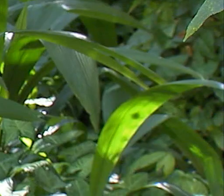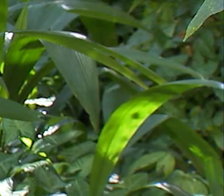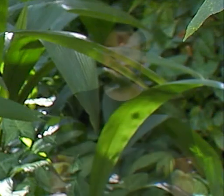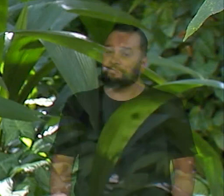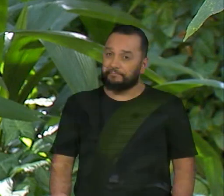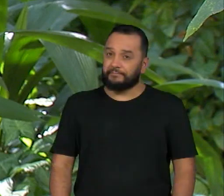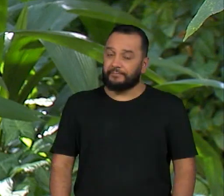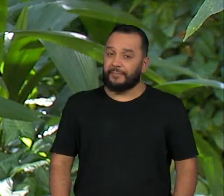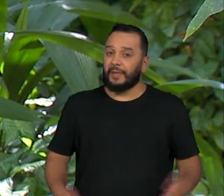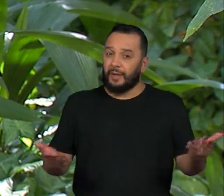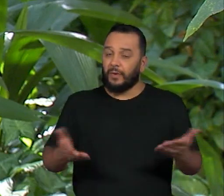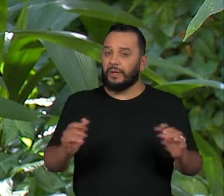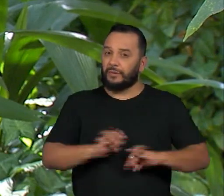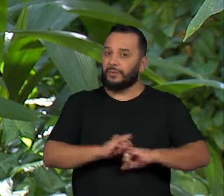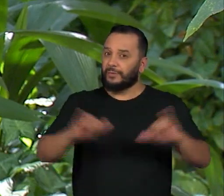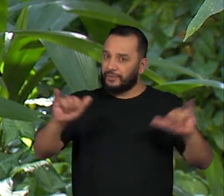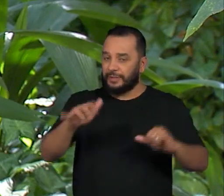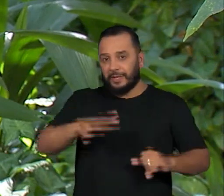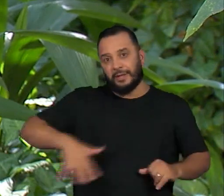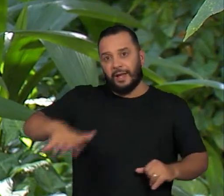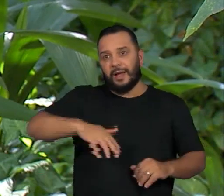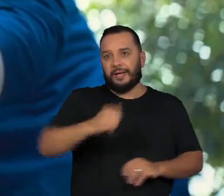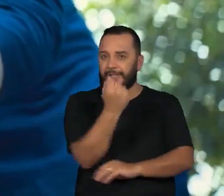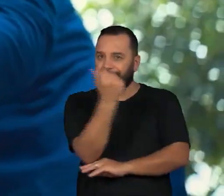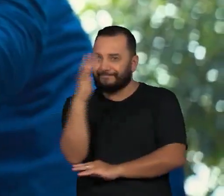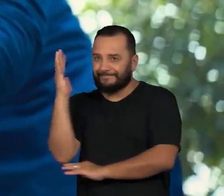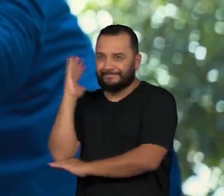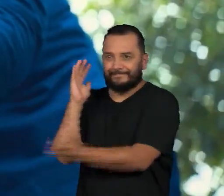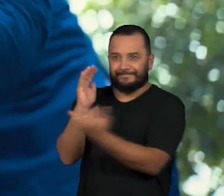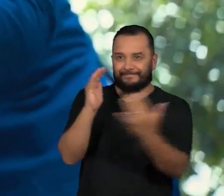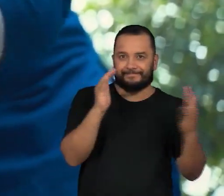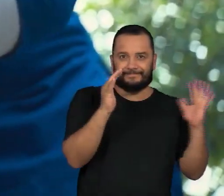Vamos às notícias da área socioambiental.